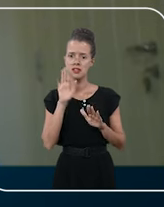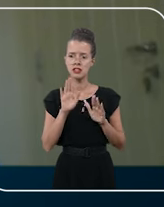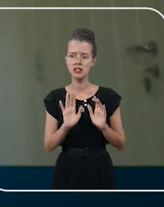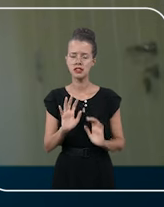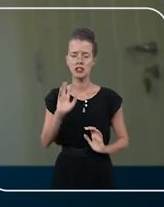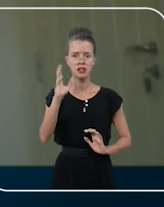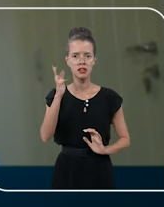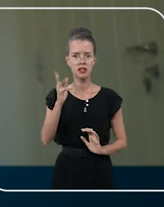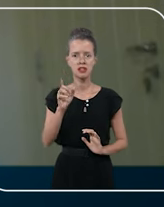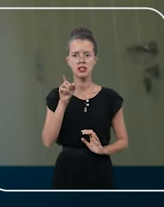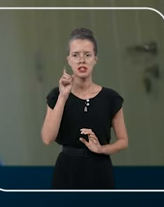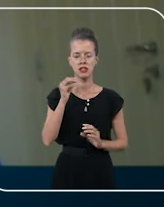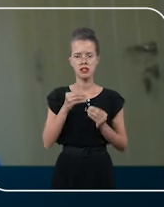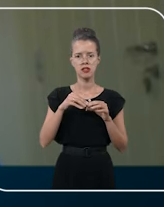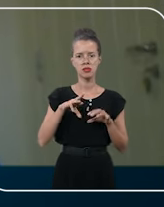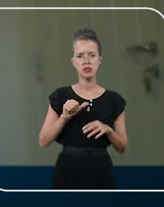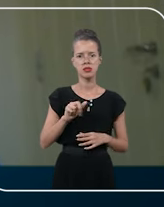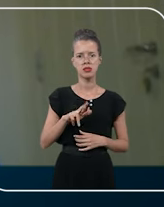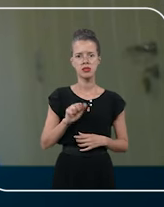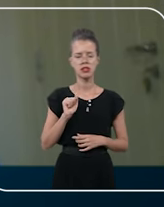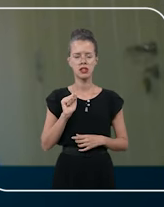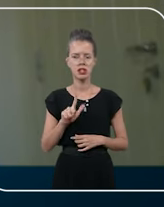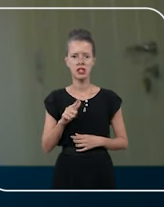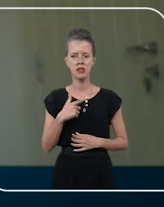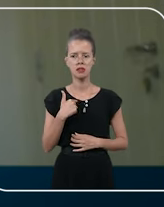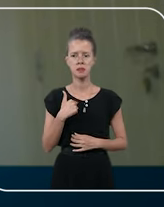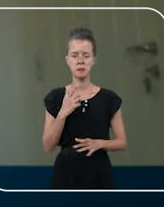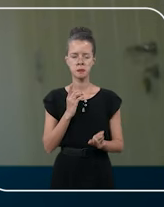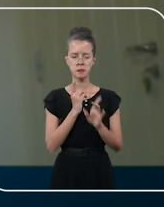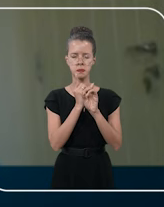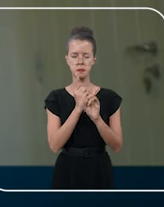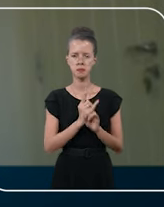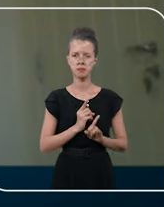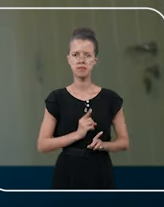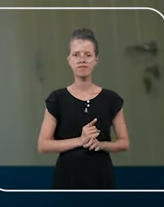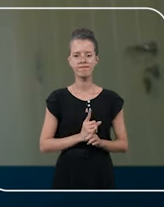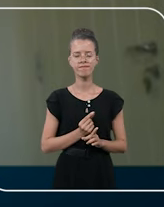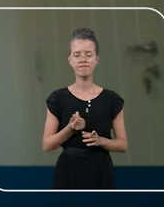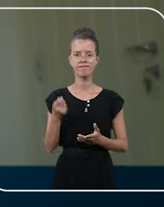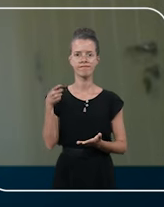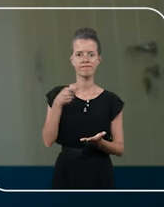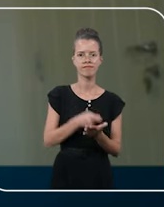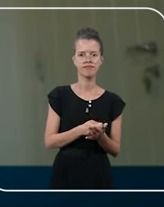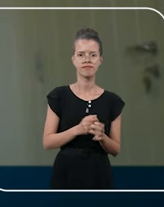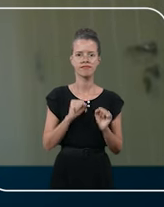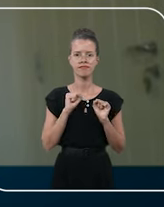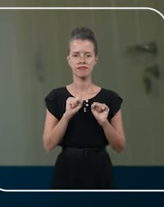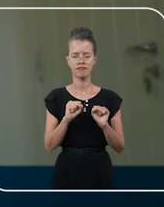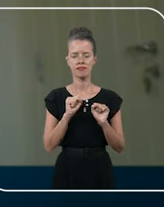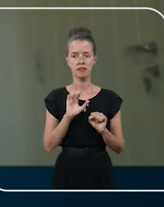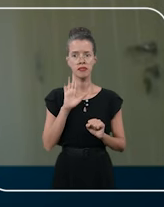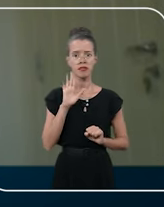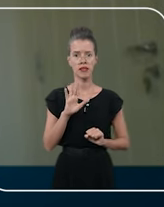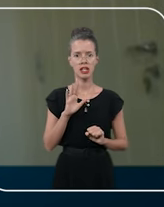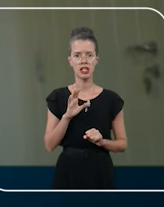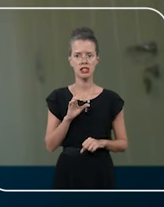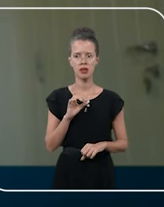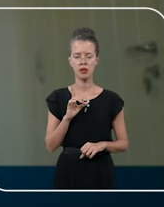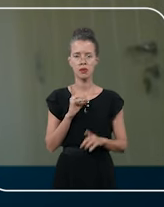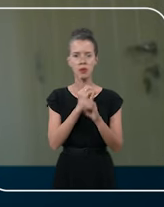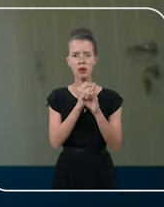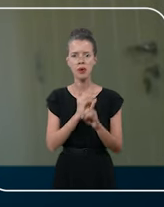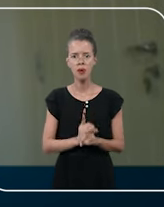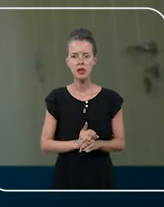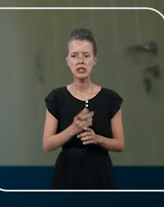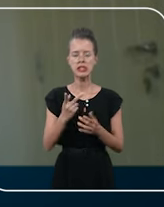dano moral, seja possível haver essa indenização. Mas eu entendo que o diagnóstico, né, o erro de diagnóstico por si